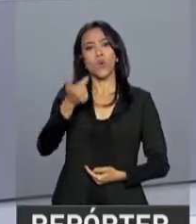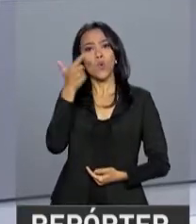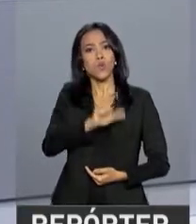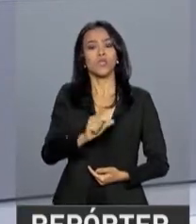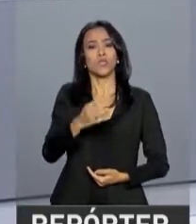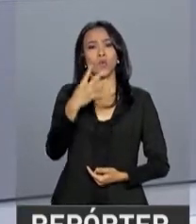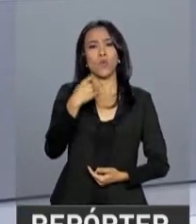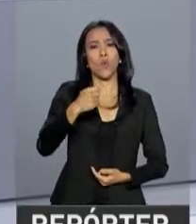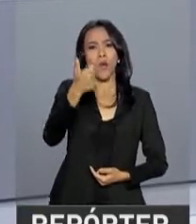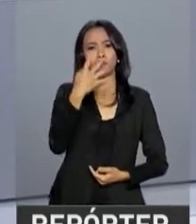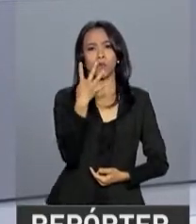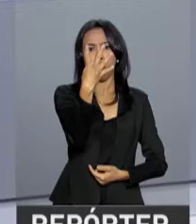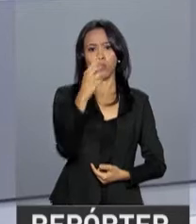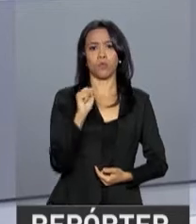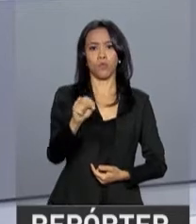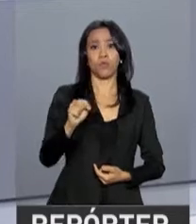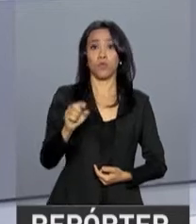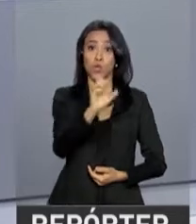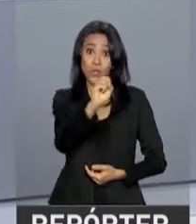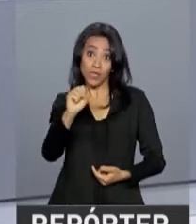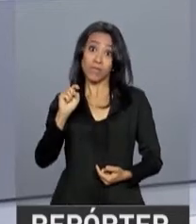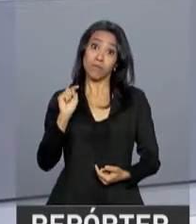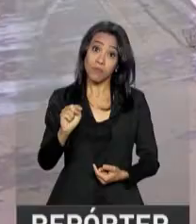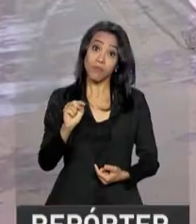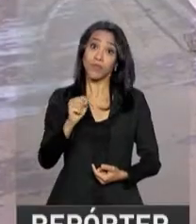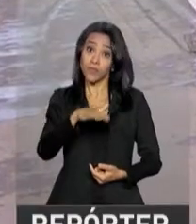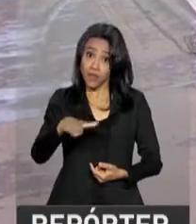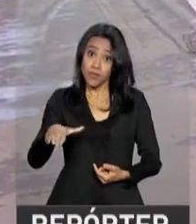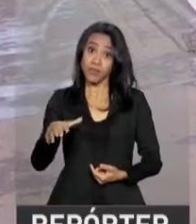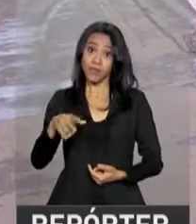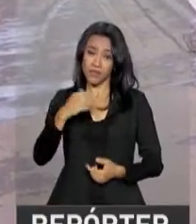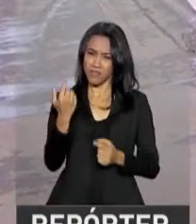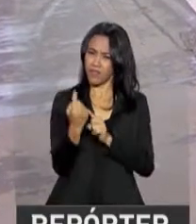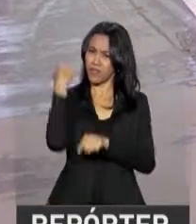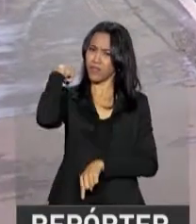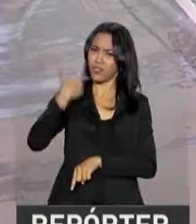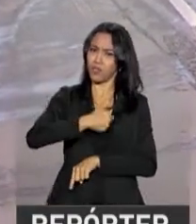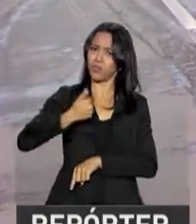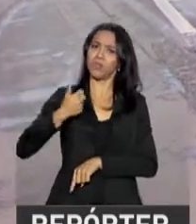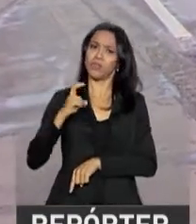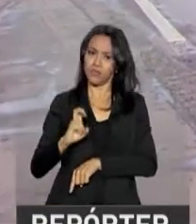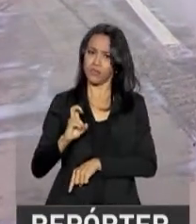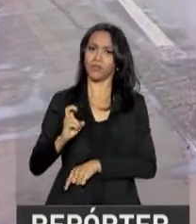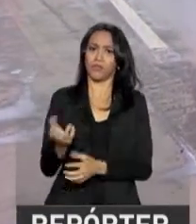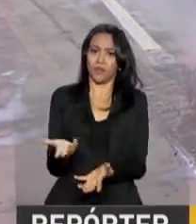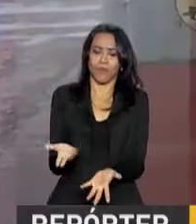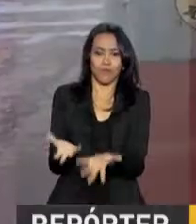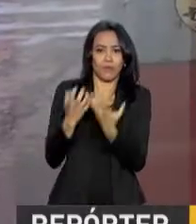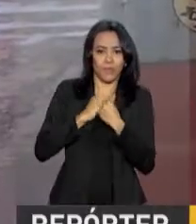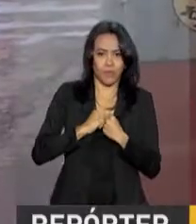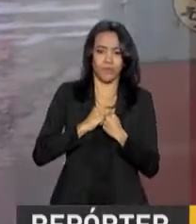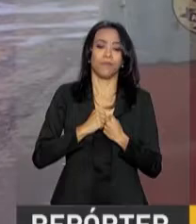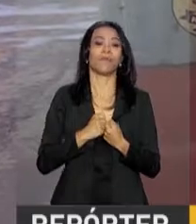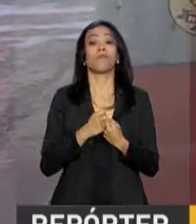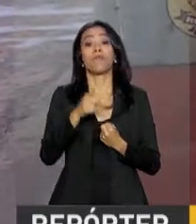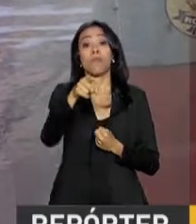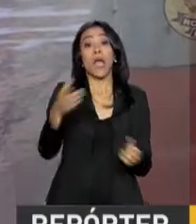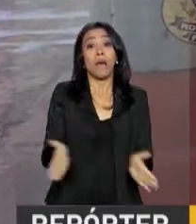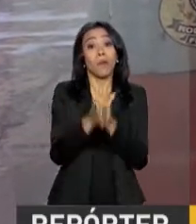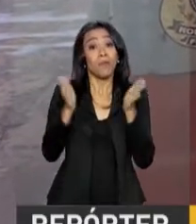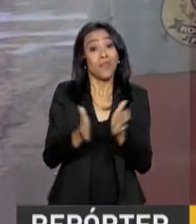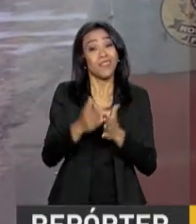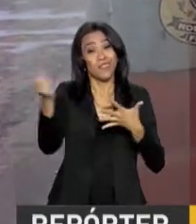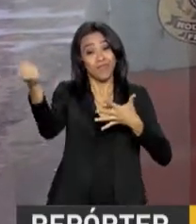oitocentas crianças desde 2005 segundo a polícia rodoviária federal a pobreza é um dos